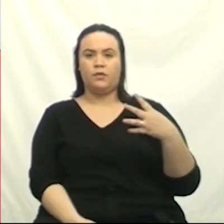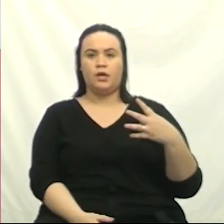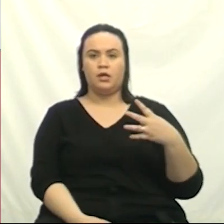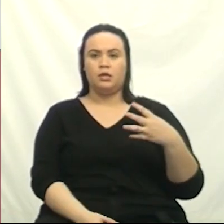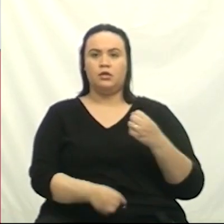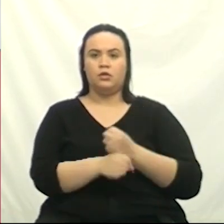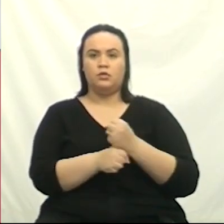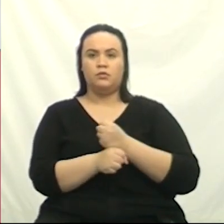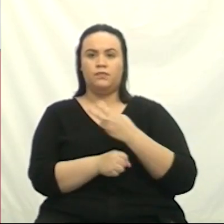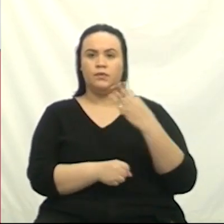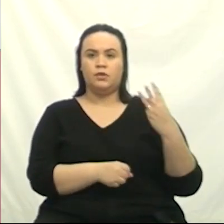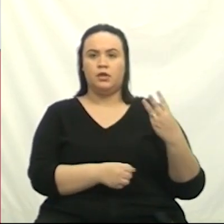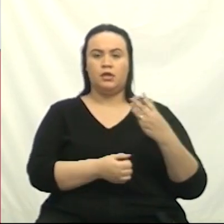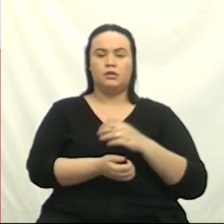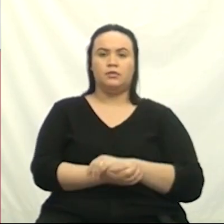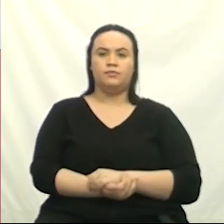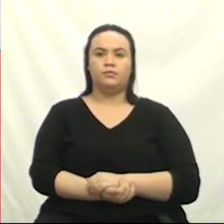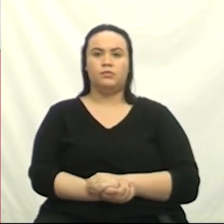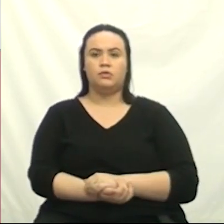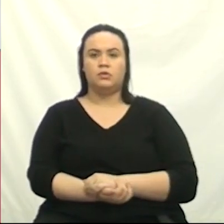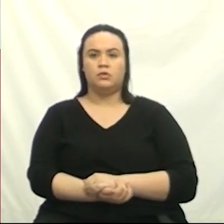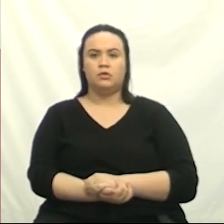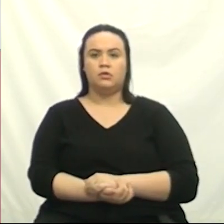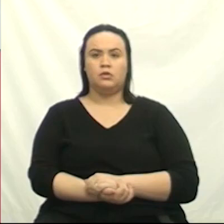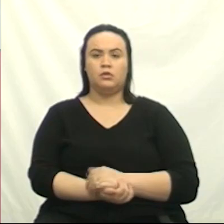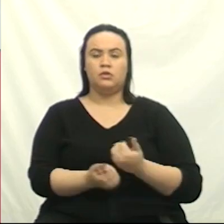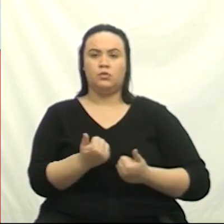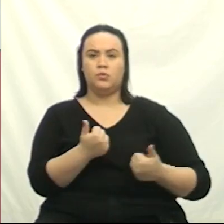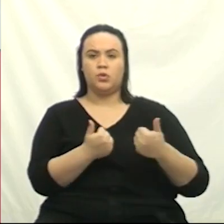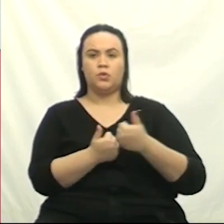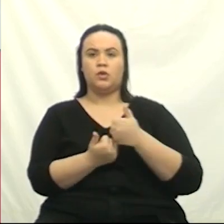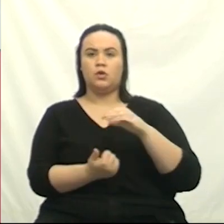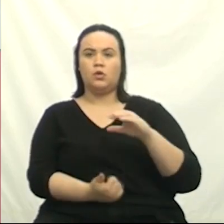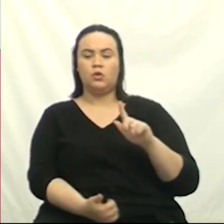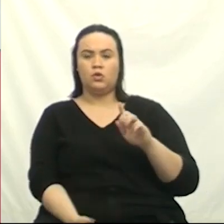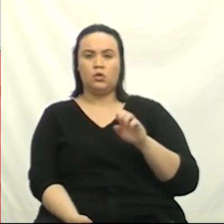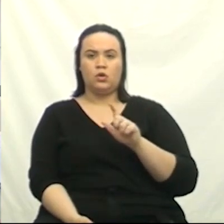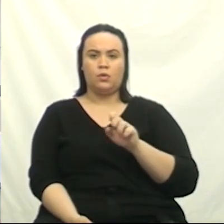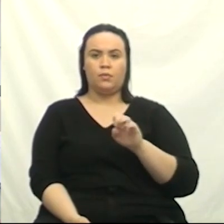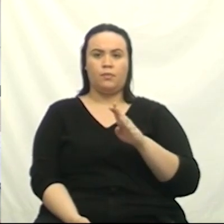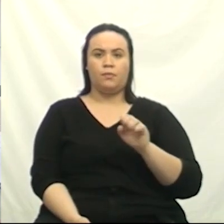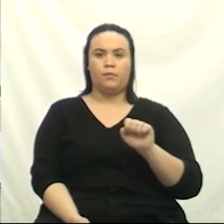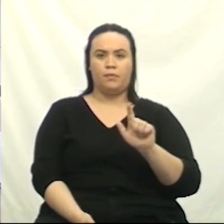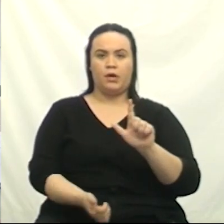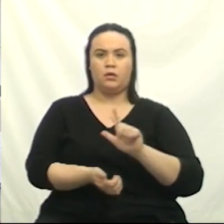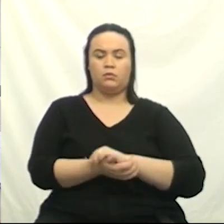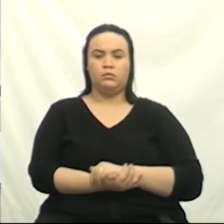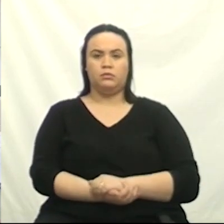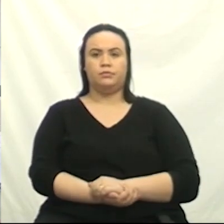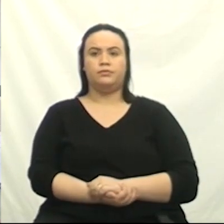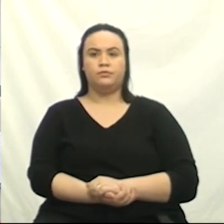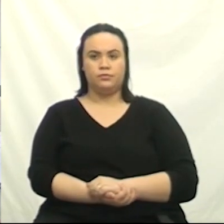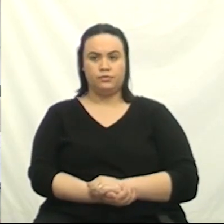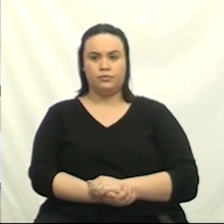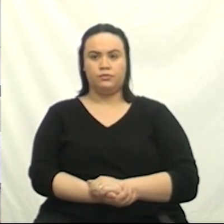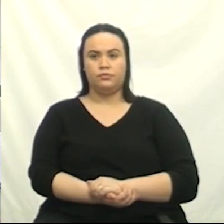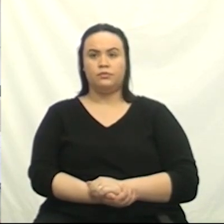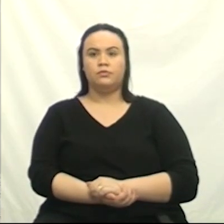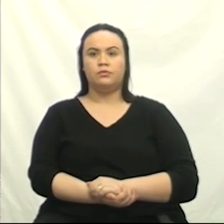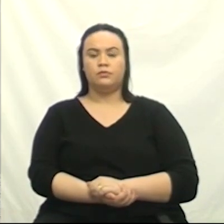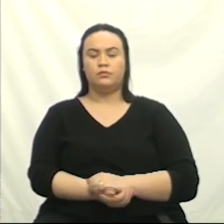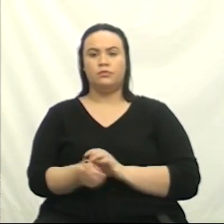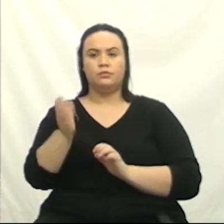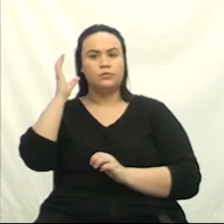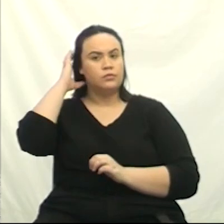2023 e de seu substitutivo global o pedido de inclusão do p.e. 94 barra 2023